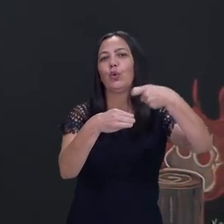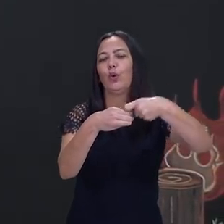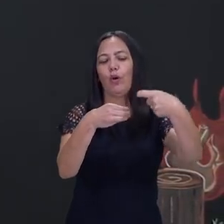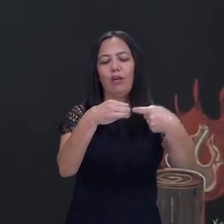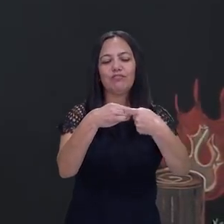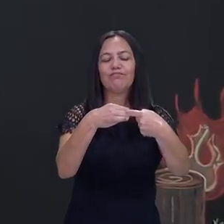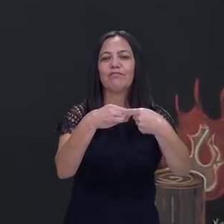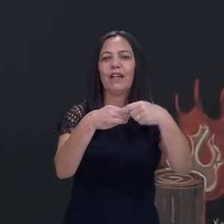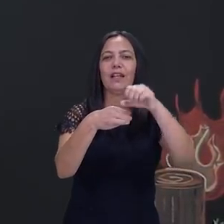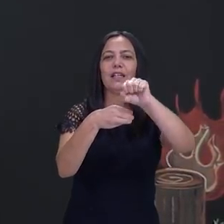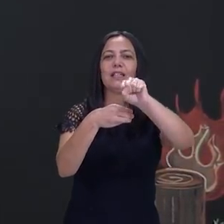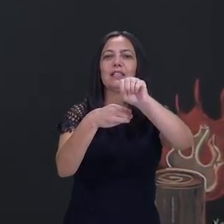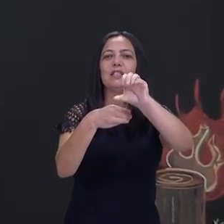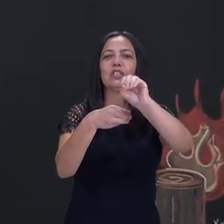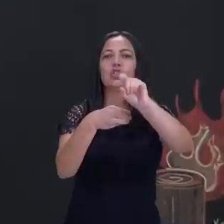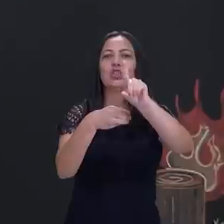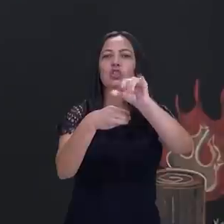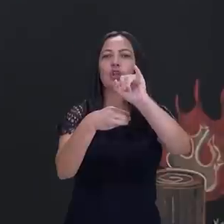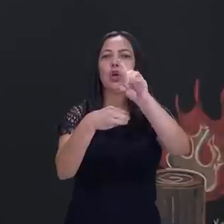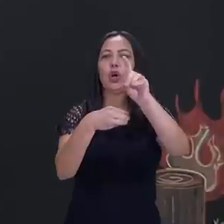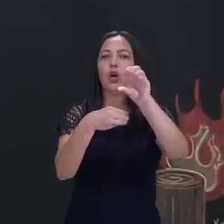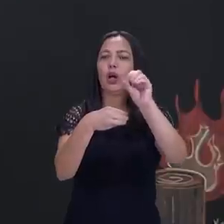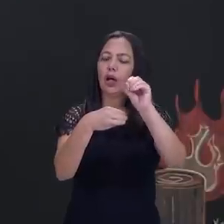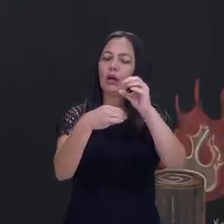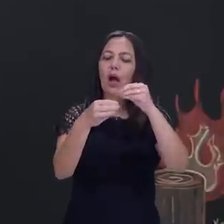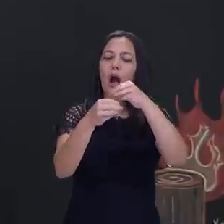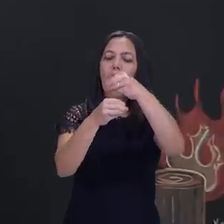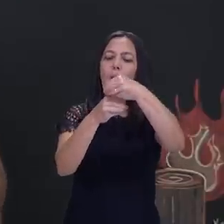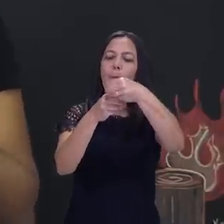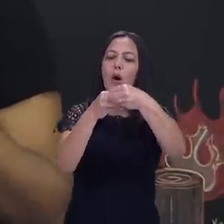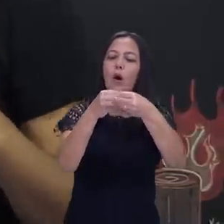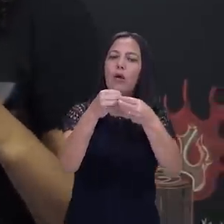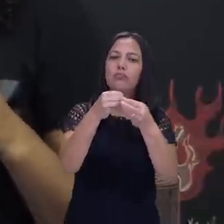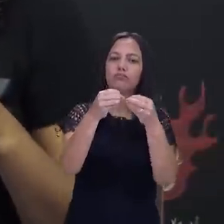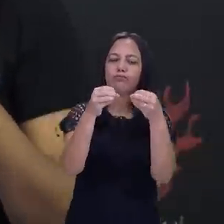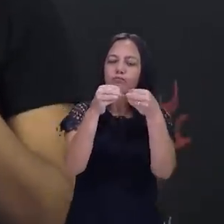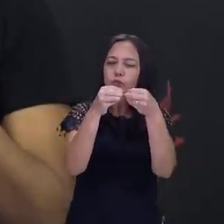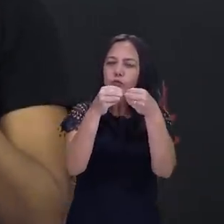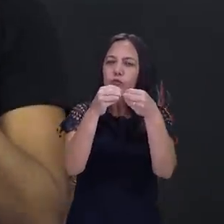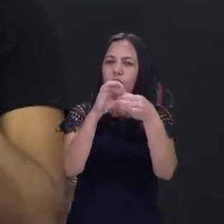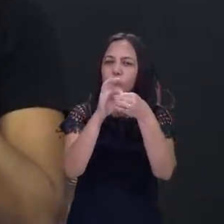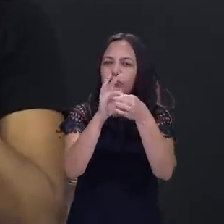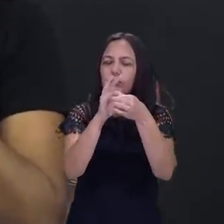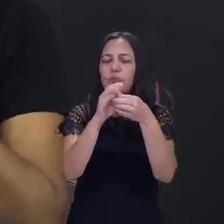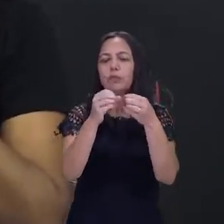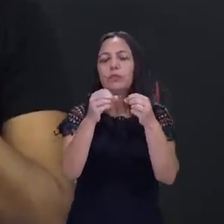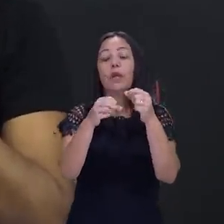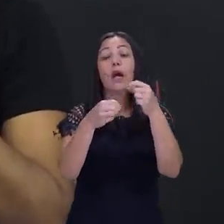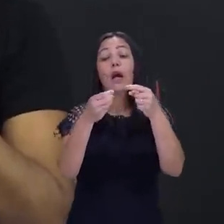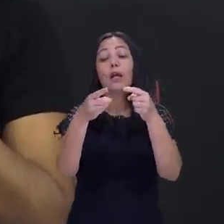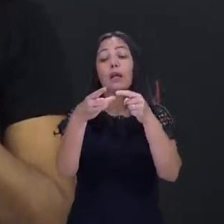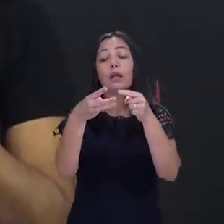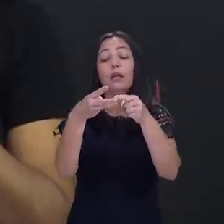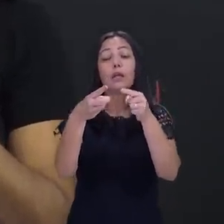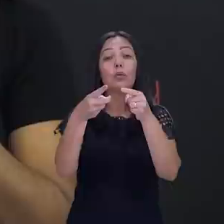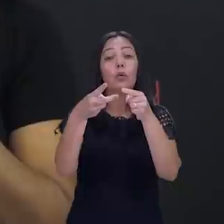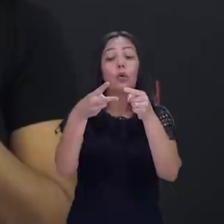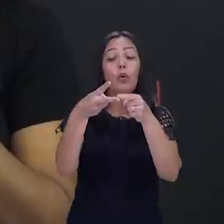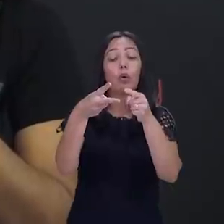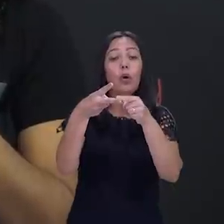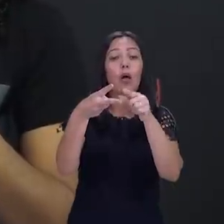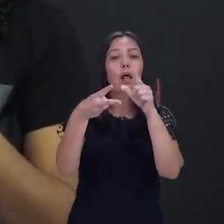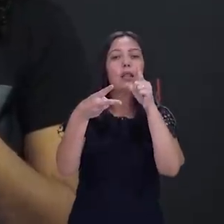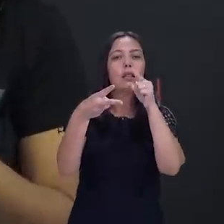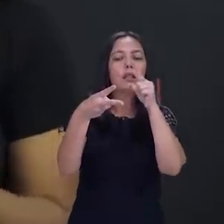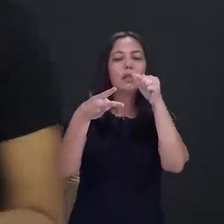copo. É estado sólido. As moléculas estão tão unidas que elas não permitem isso. Agora, no estado líquido? No estado líquido, eu consigo,